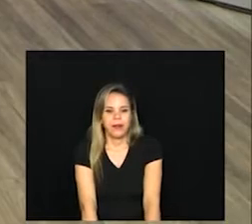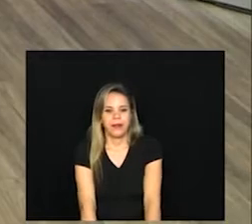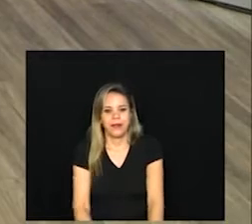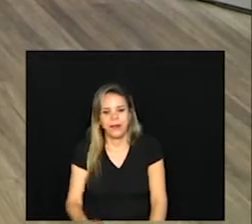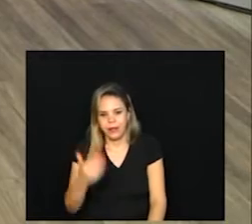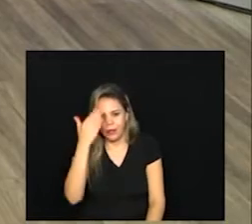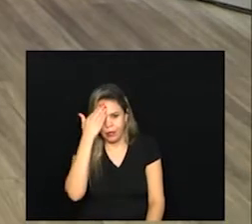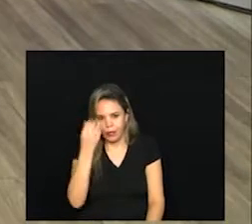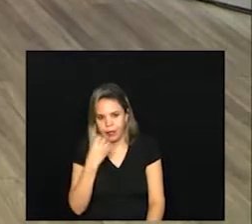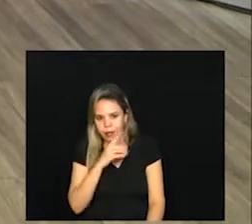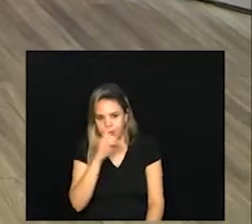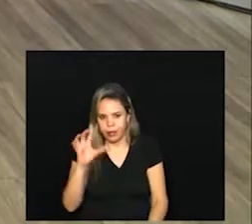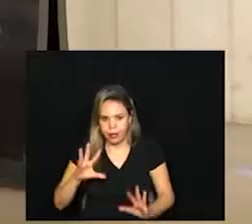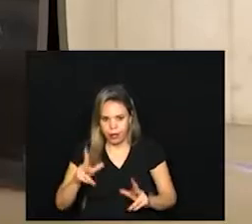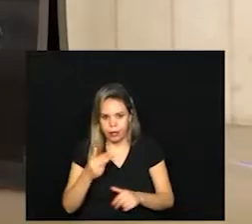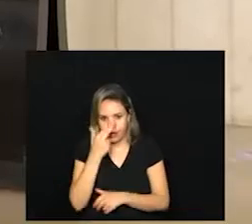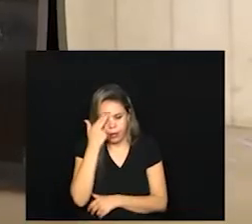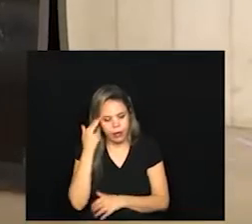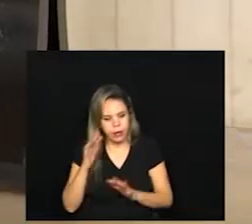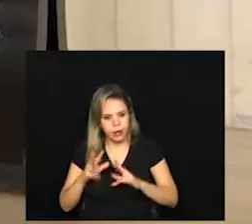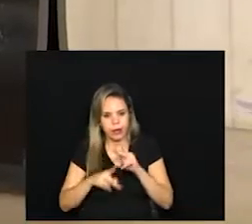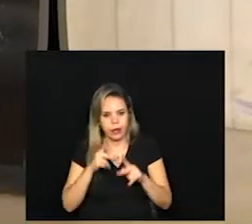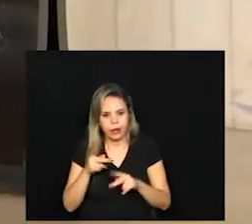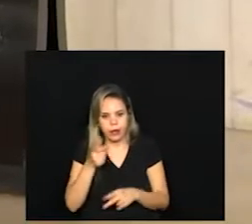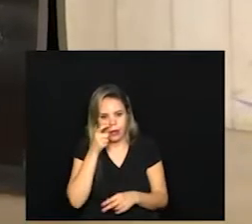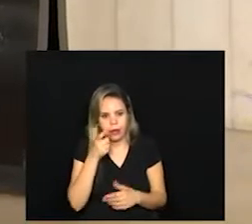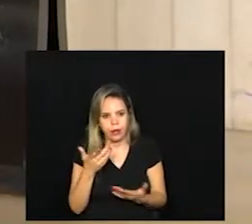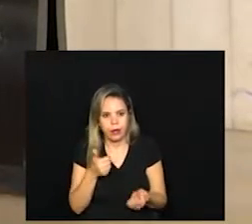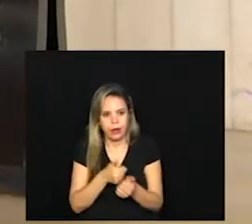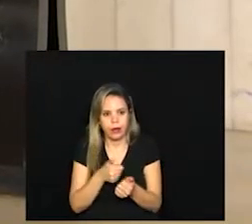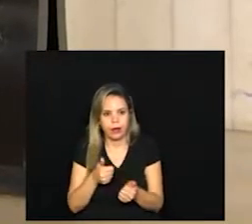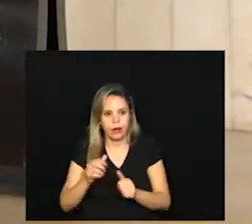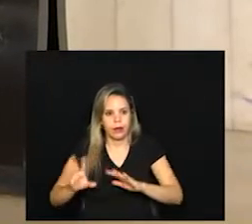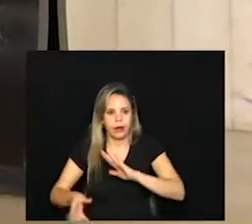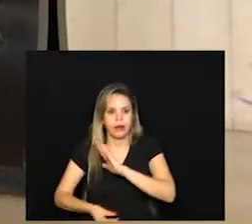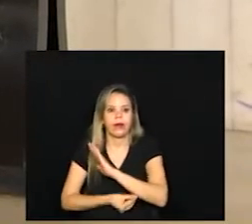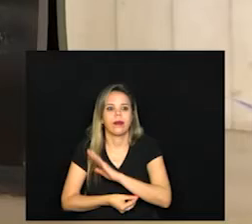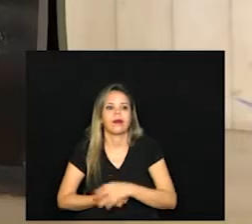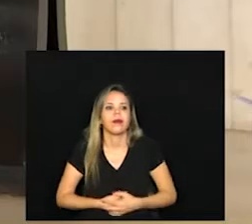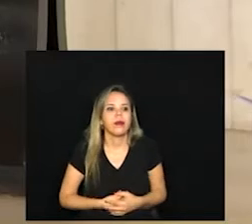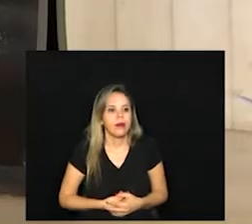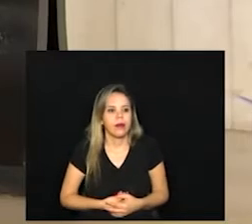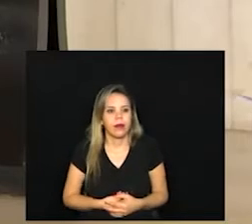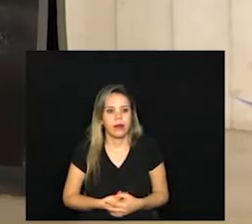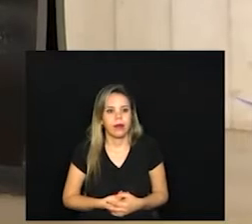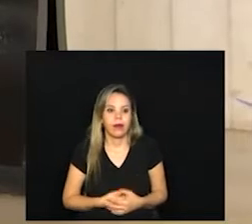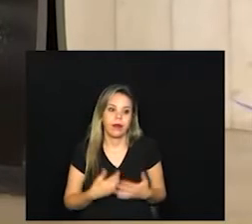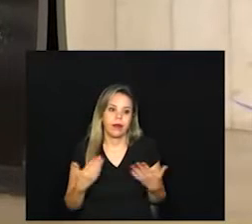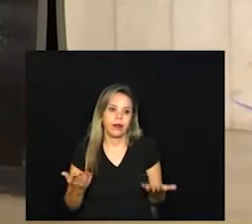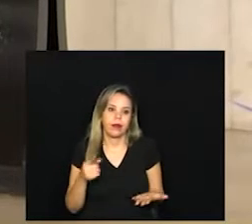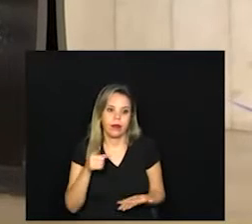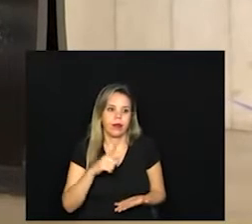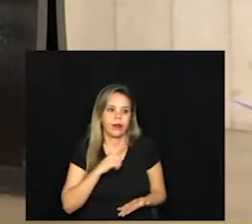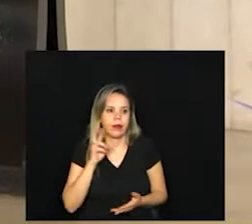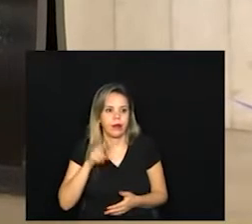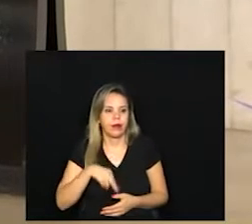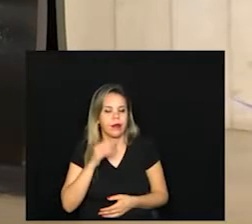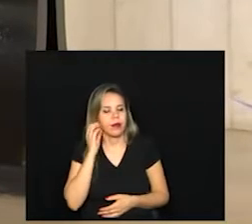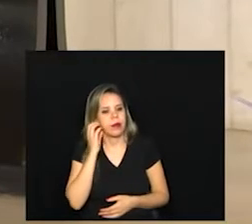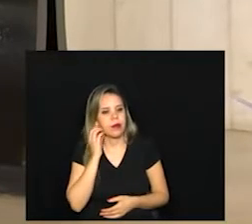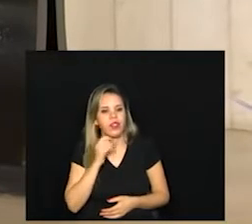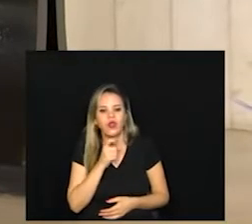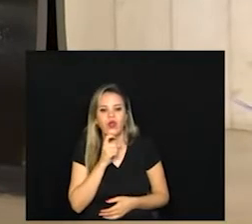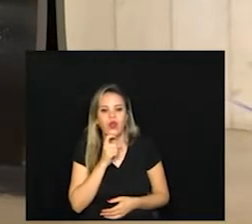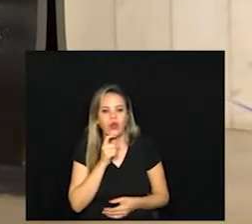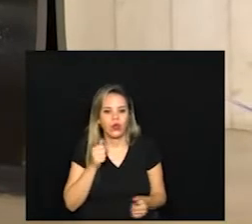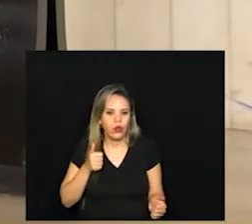Muito obrigado, bom dia para você, Gabriel. Bom dia para todo mundo acompanhando o Câmara Total. Pois é, você tem razão, a frente